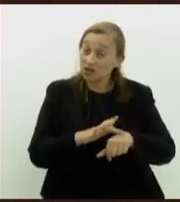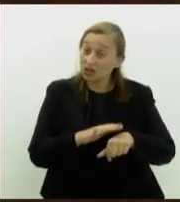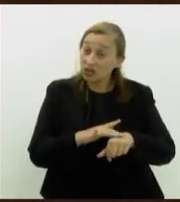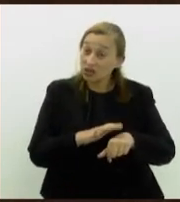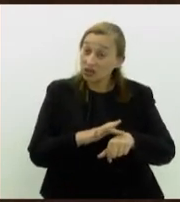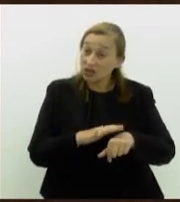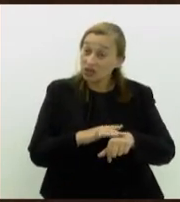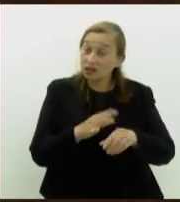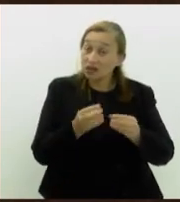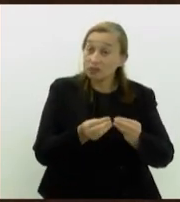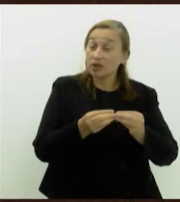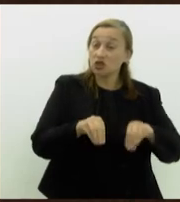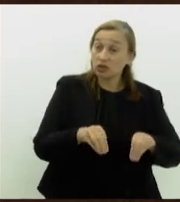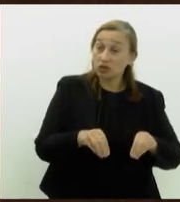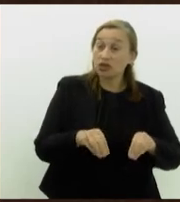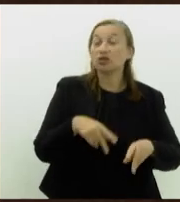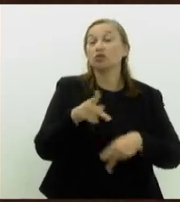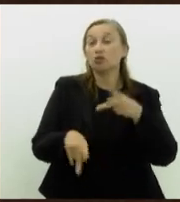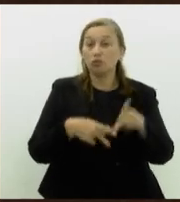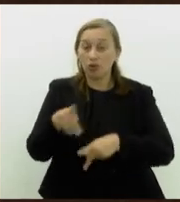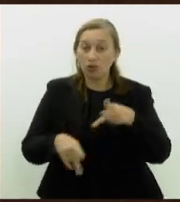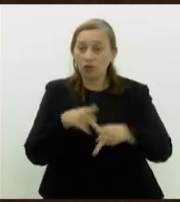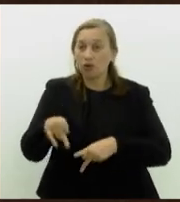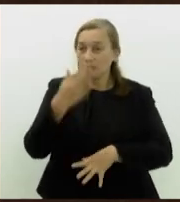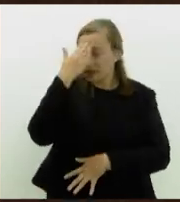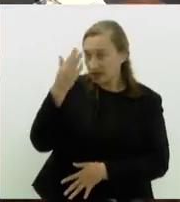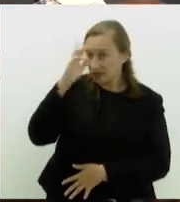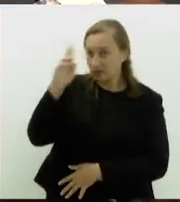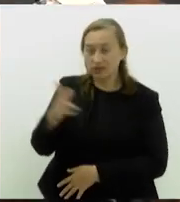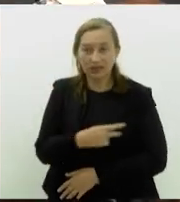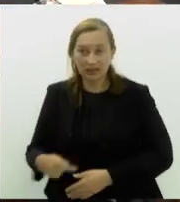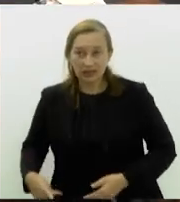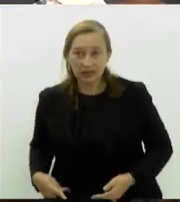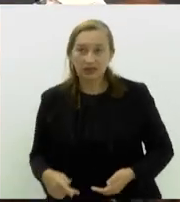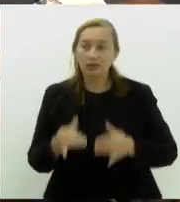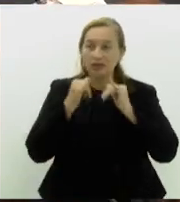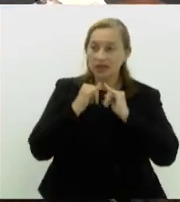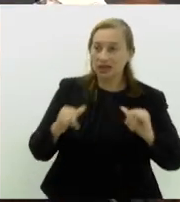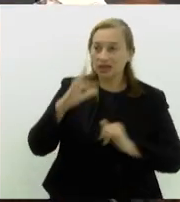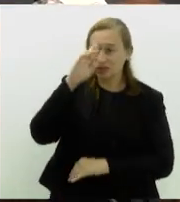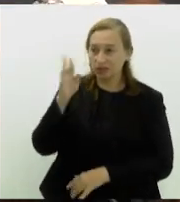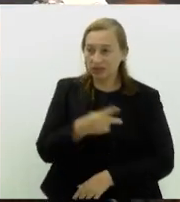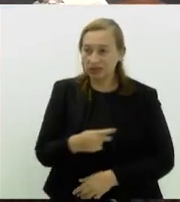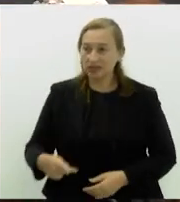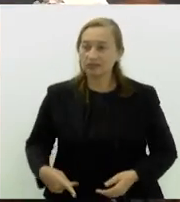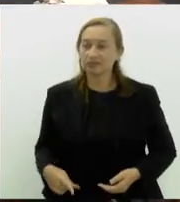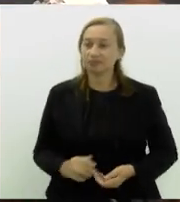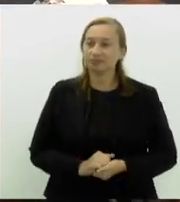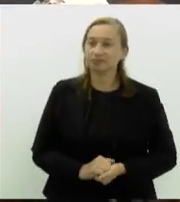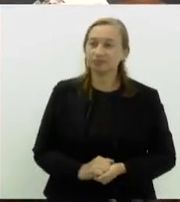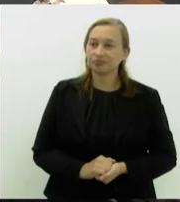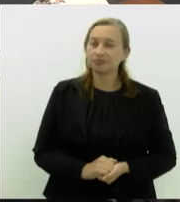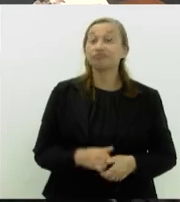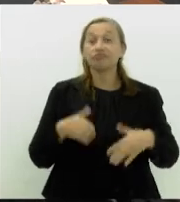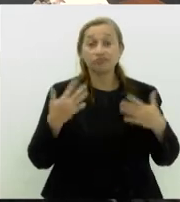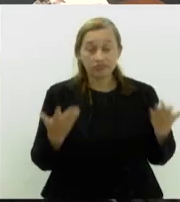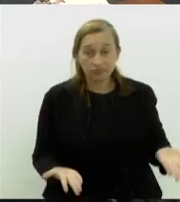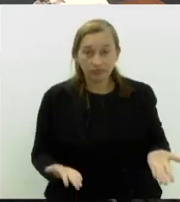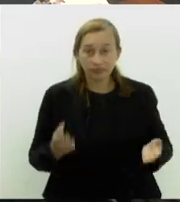dizimando grande parte da população em todo o mundo. Muito obrigada. Para declarar, presidente. Então,